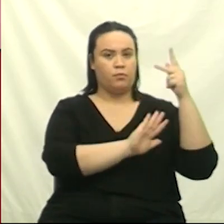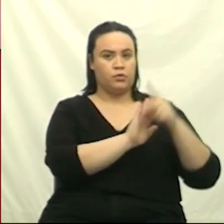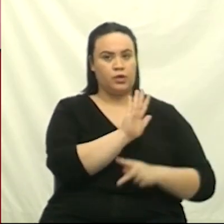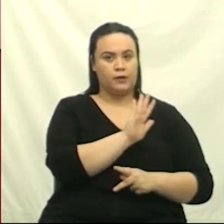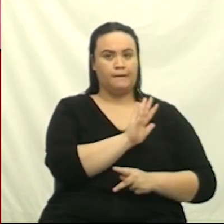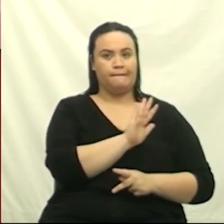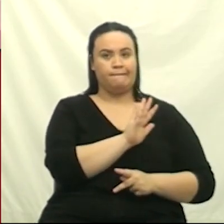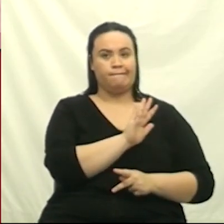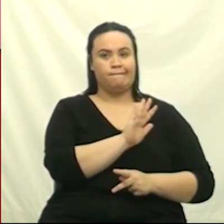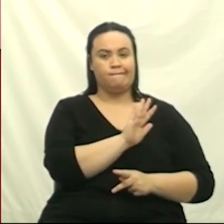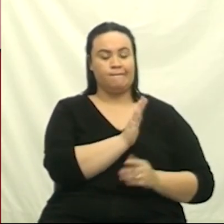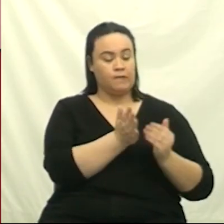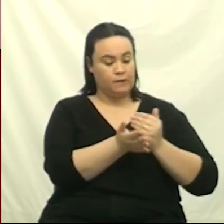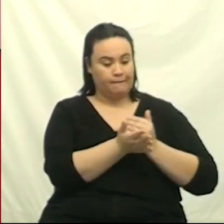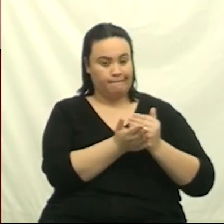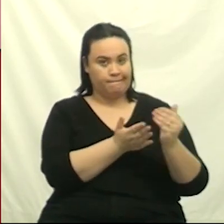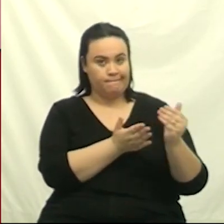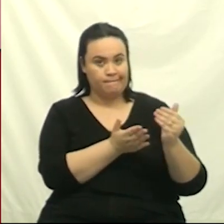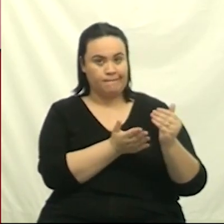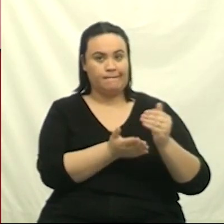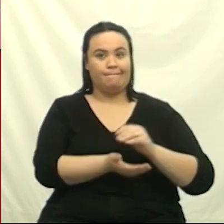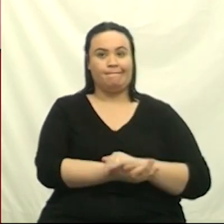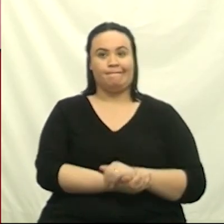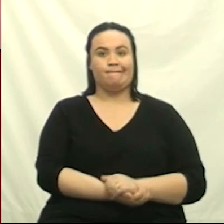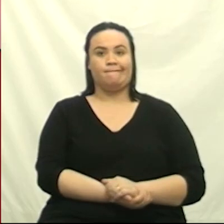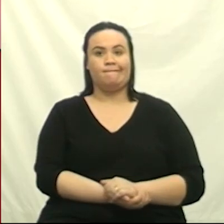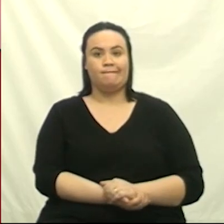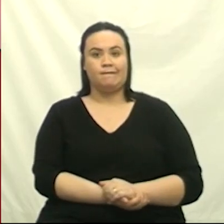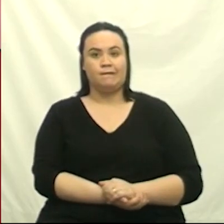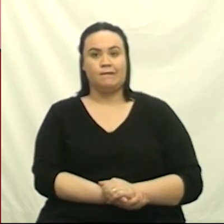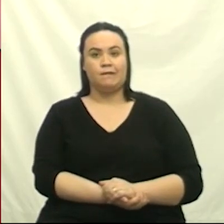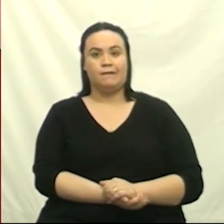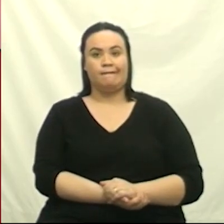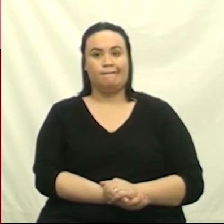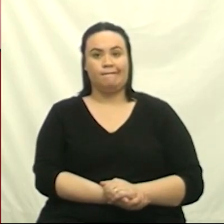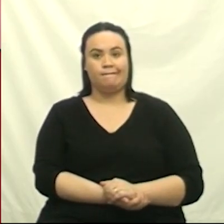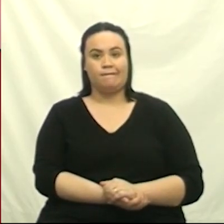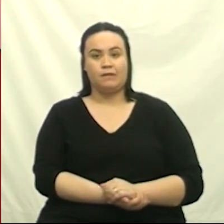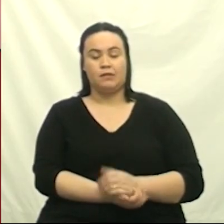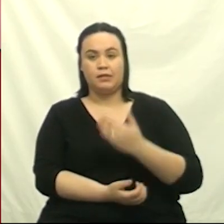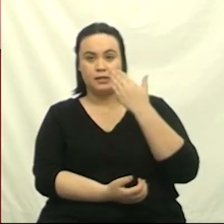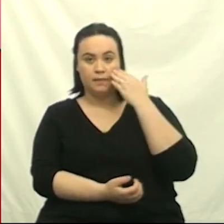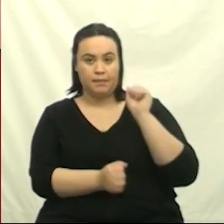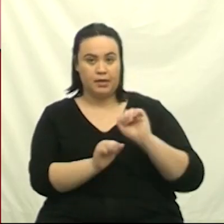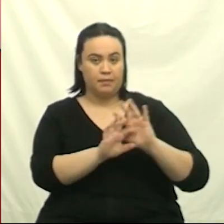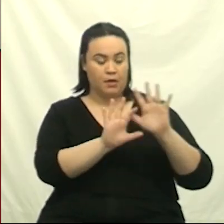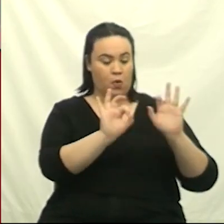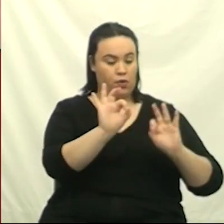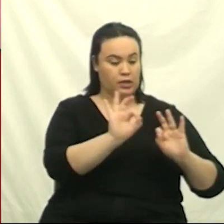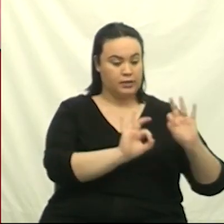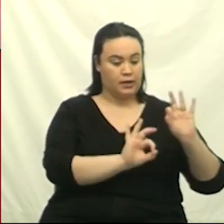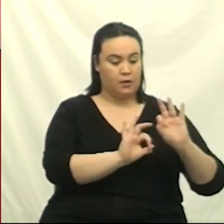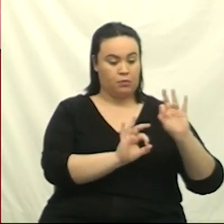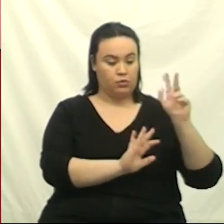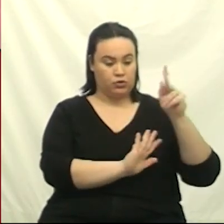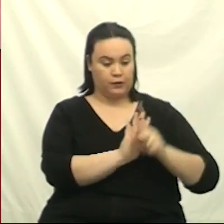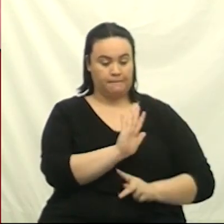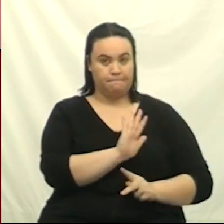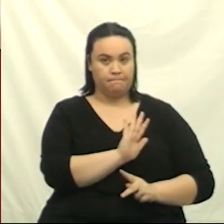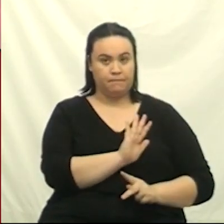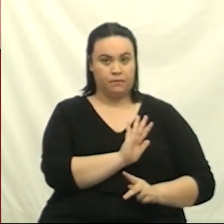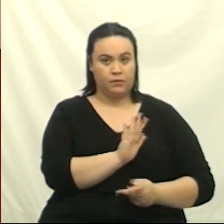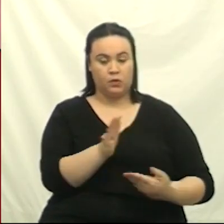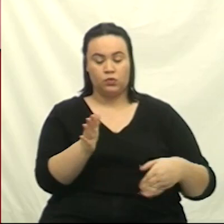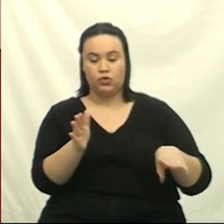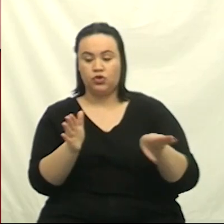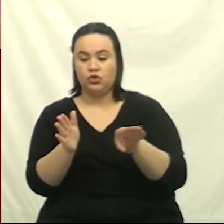mérito desde o início desde o início então mas a gente sabia da necessidade de fazer um ajuste no projeto e aí quando